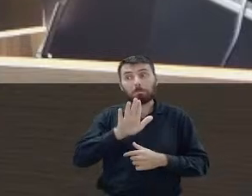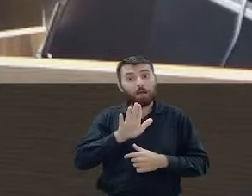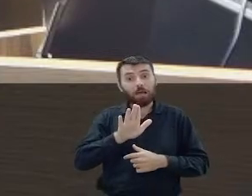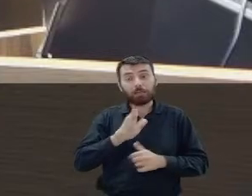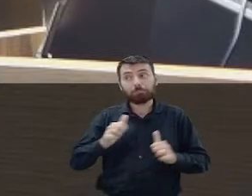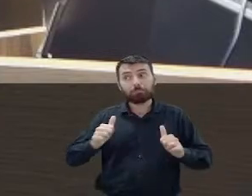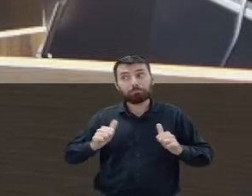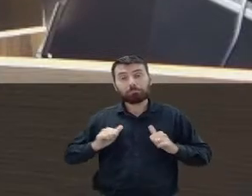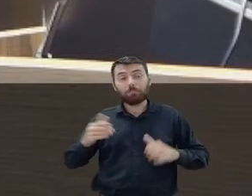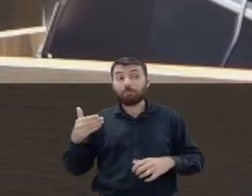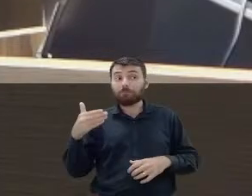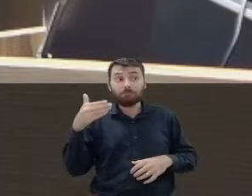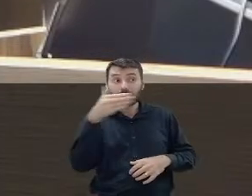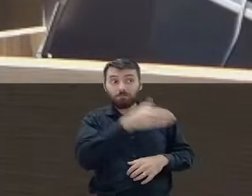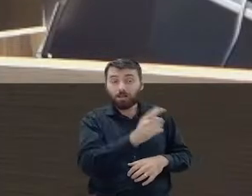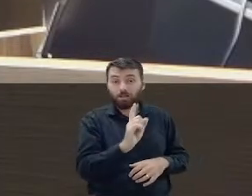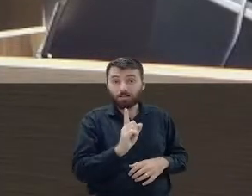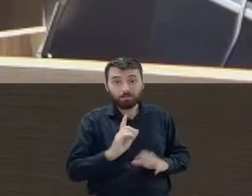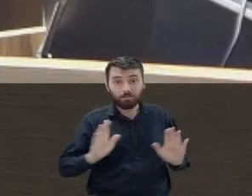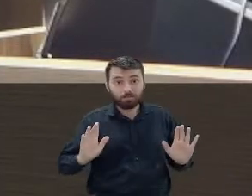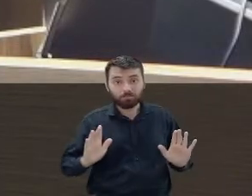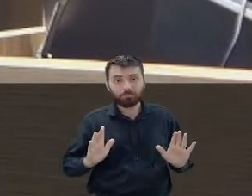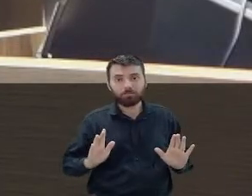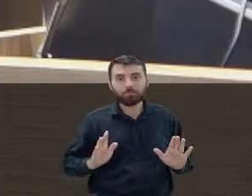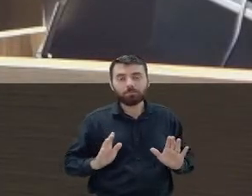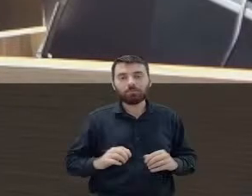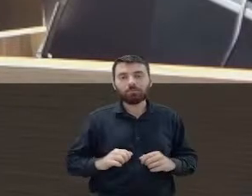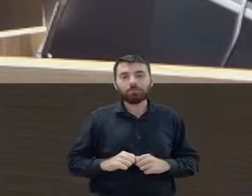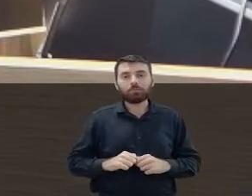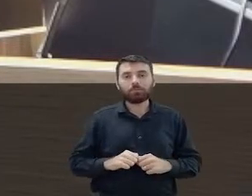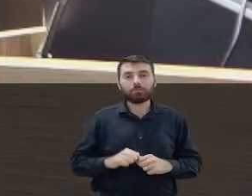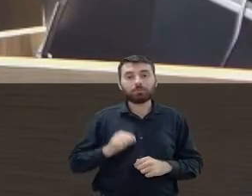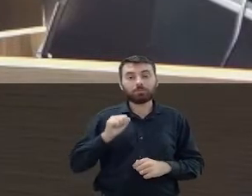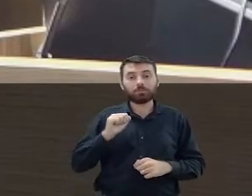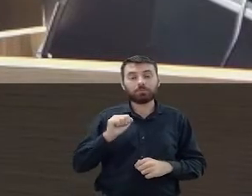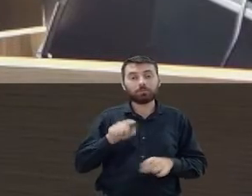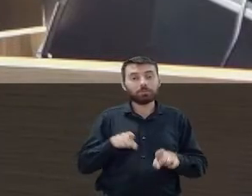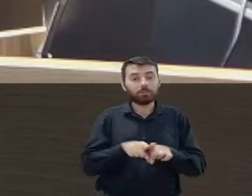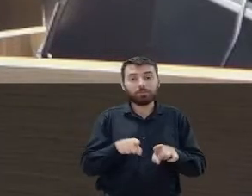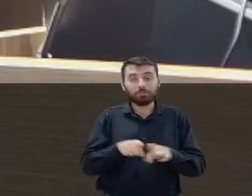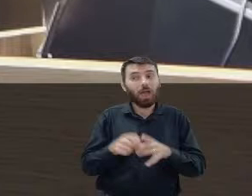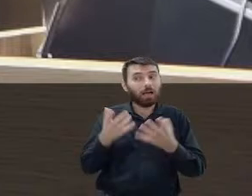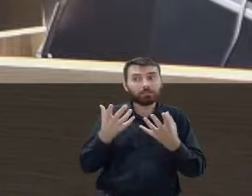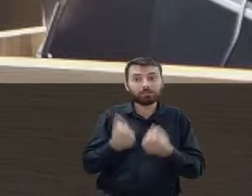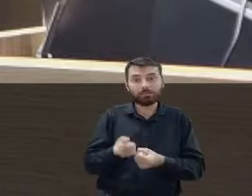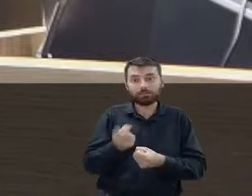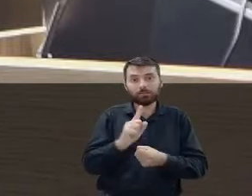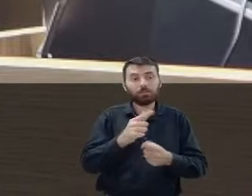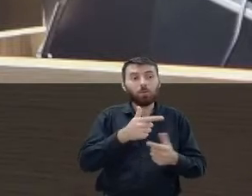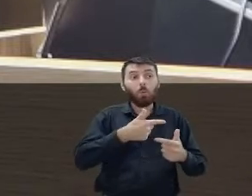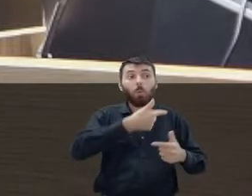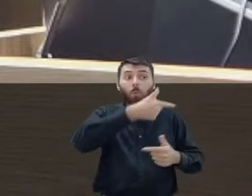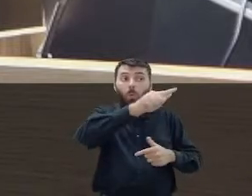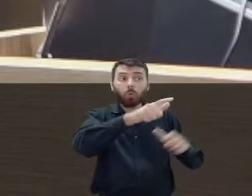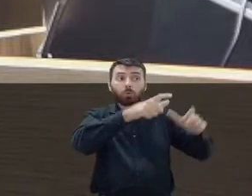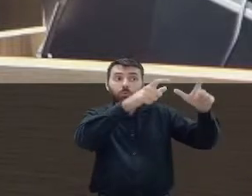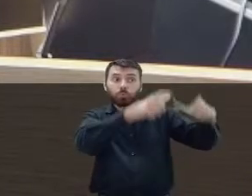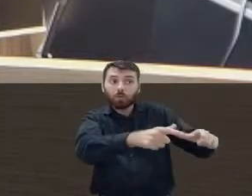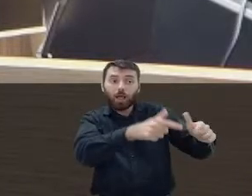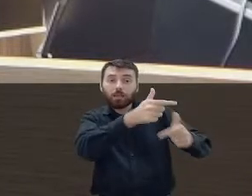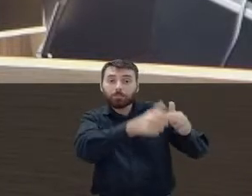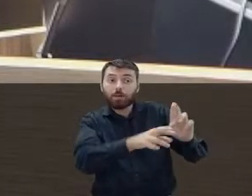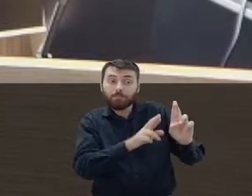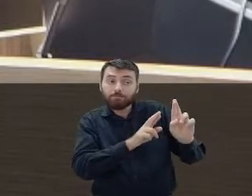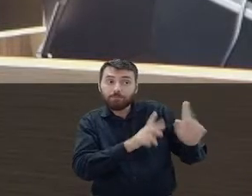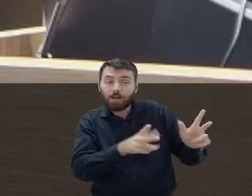seja comparecendo e se declarando incapacitado e não aceitando a readaptação oferecida pelo empregador, é afastada